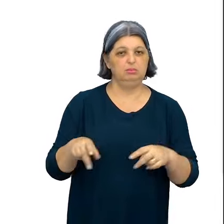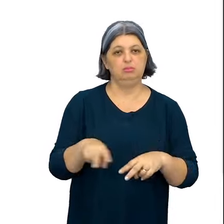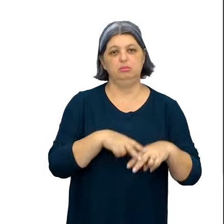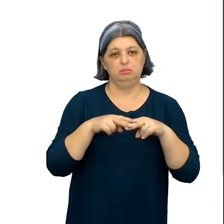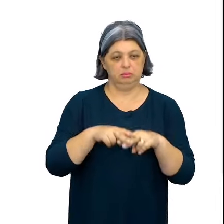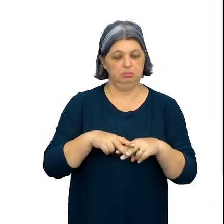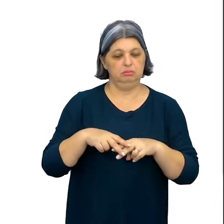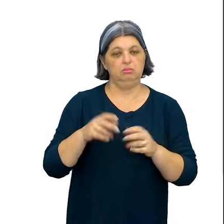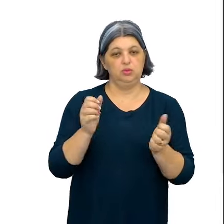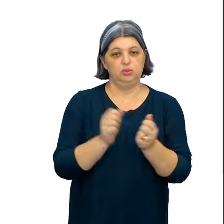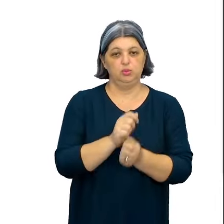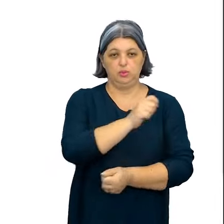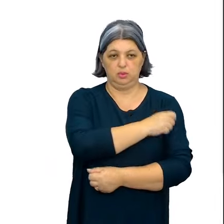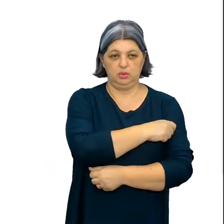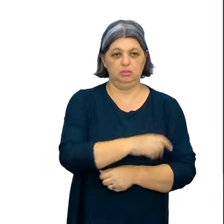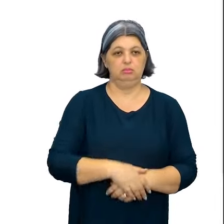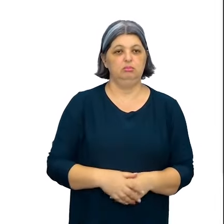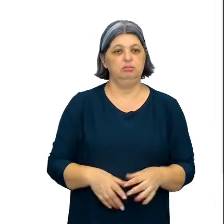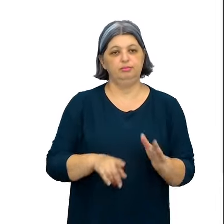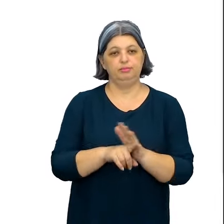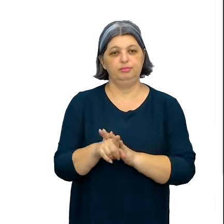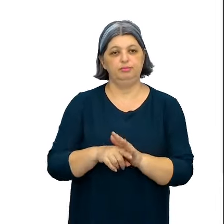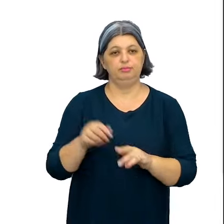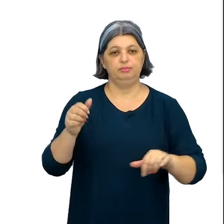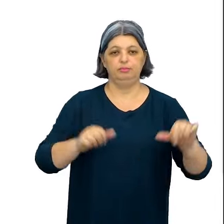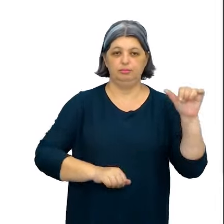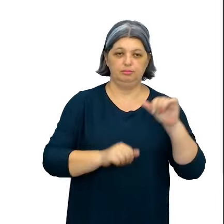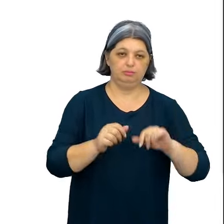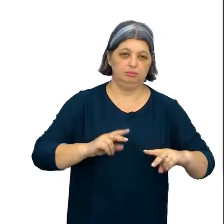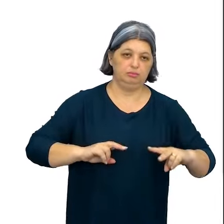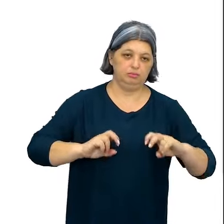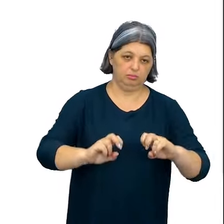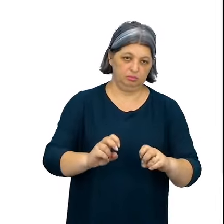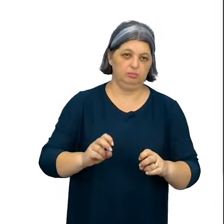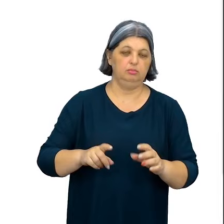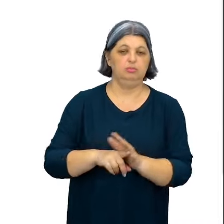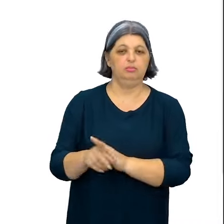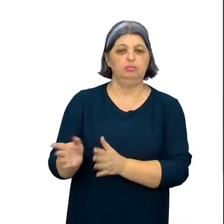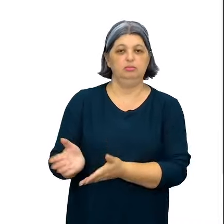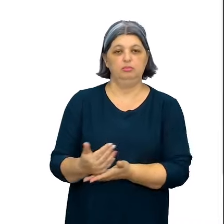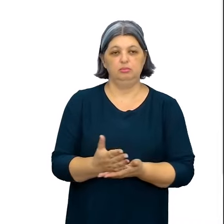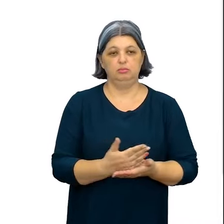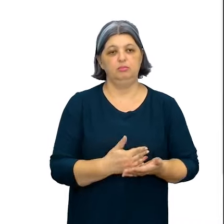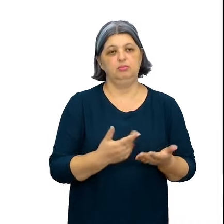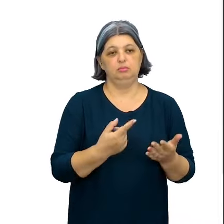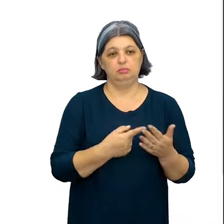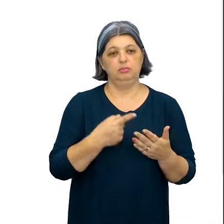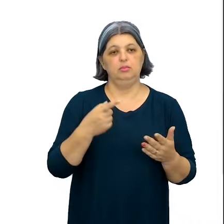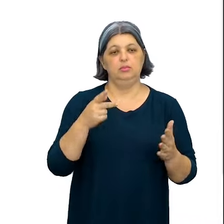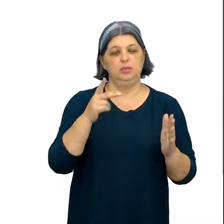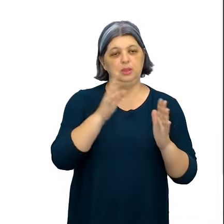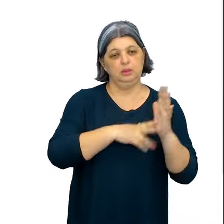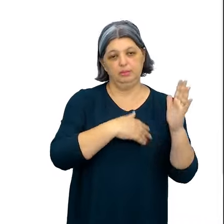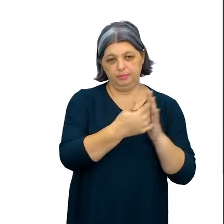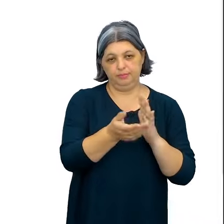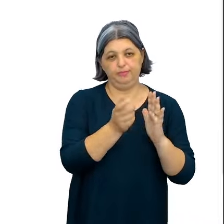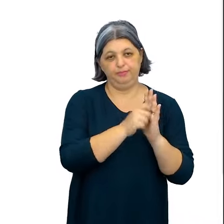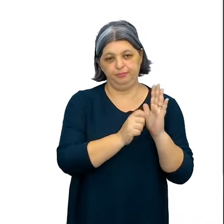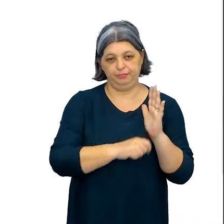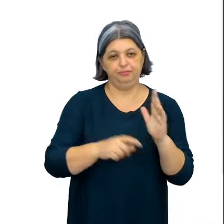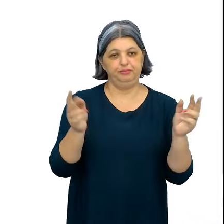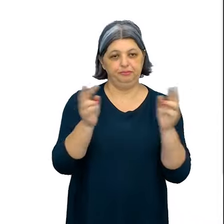com seus estudantes. Examinar se a análise para explorar a coleta de evidências a partir de rubricas relativas à